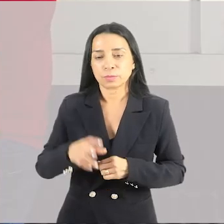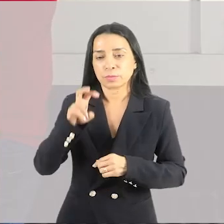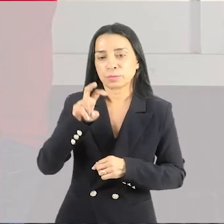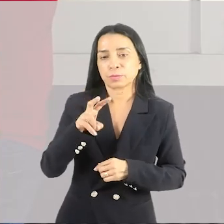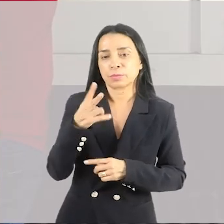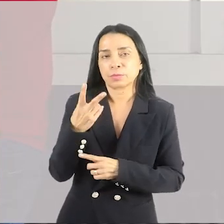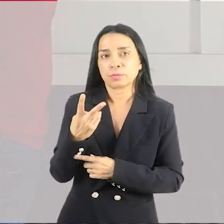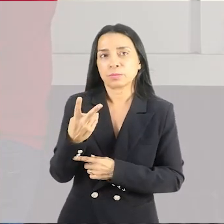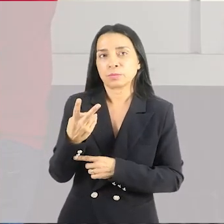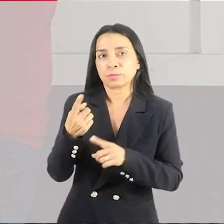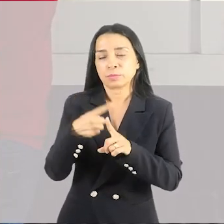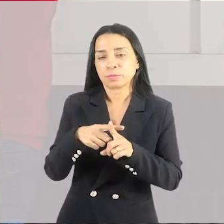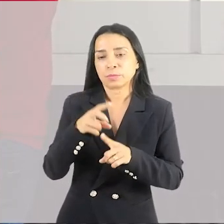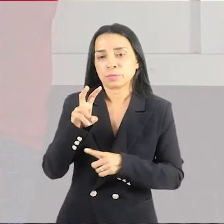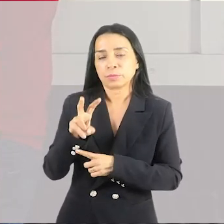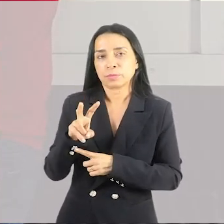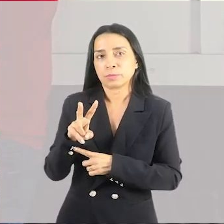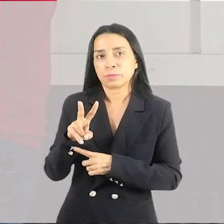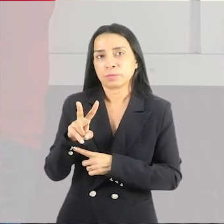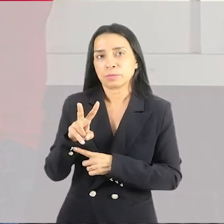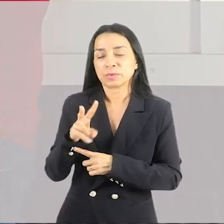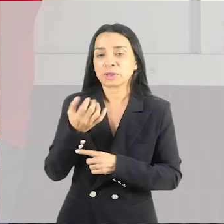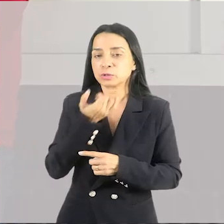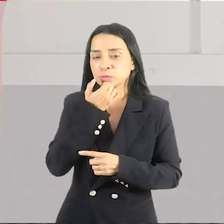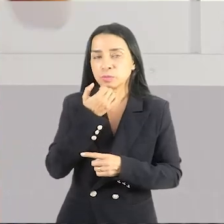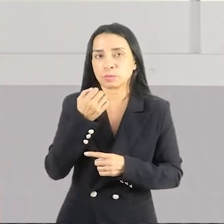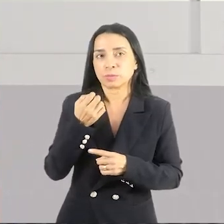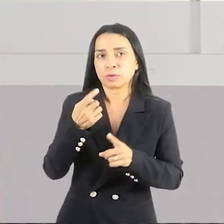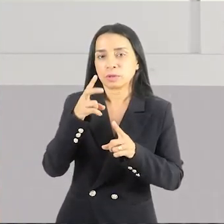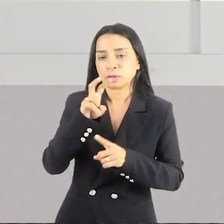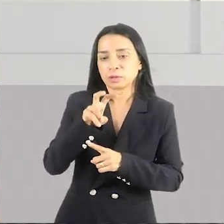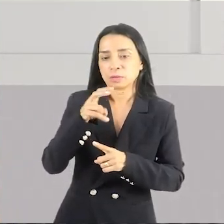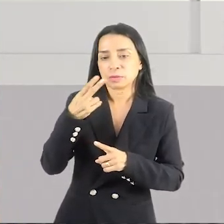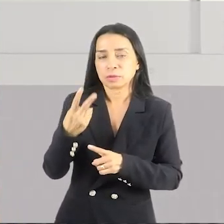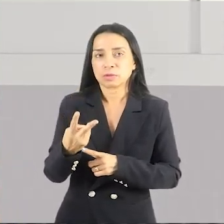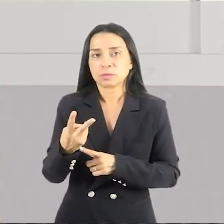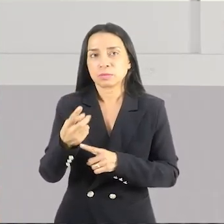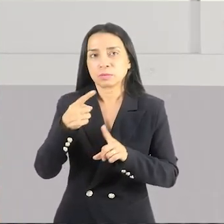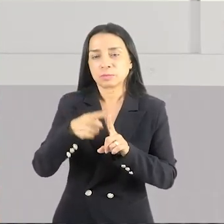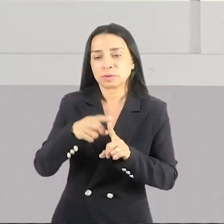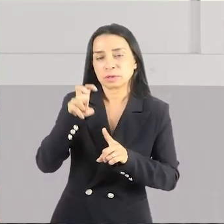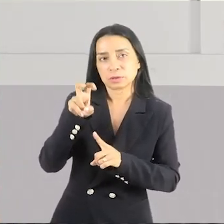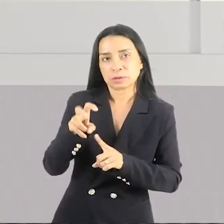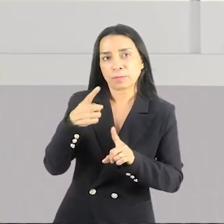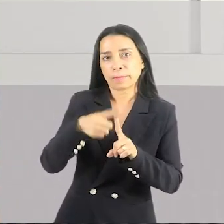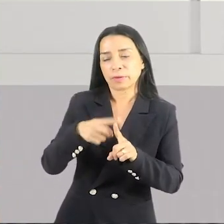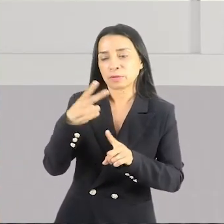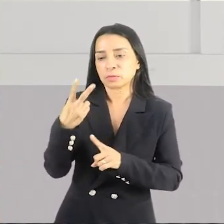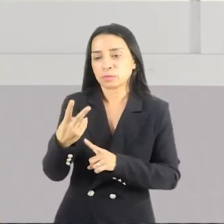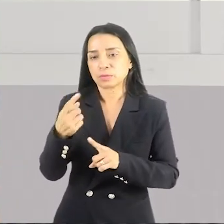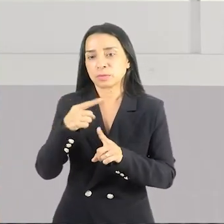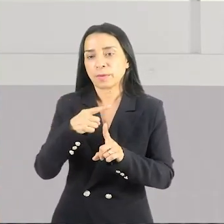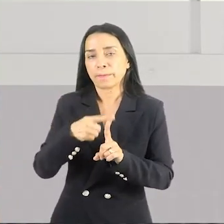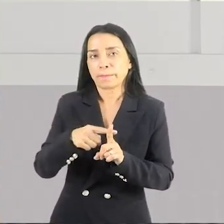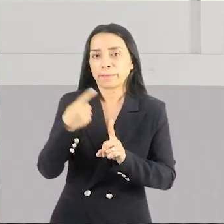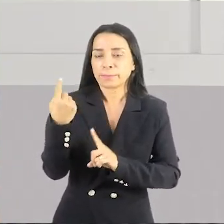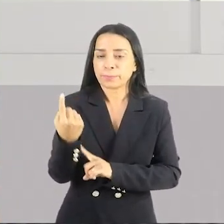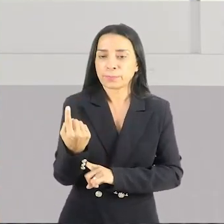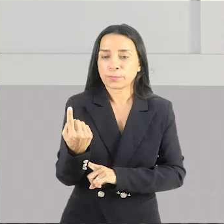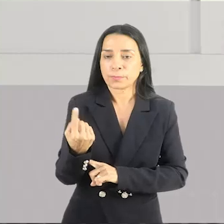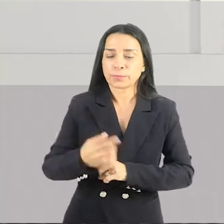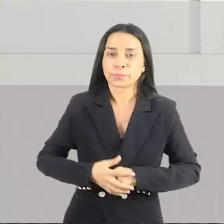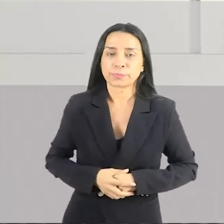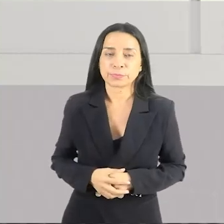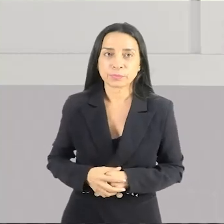5, mais 2, mais... Embaixo você coloca aí o somatório dos